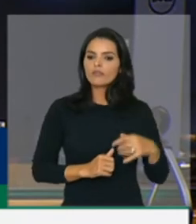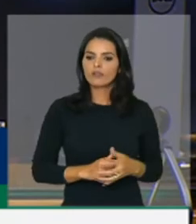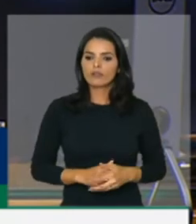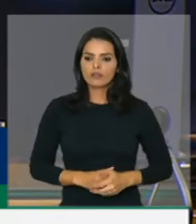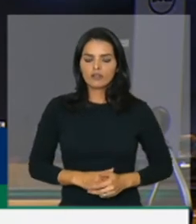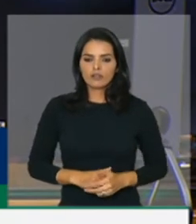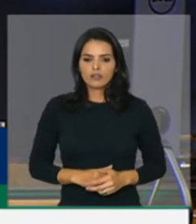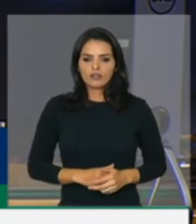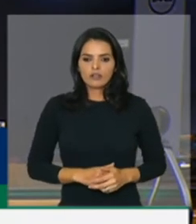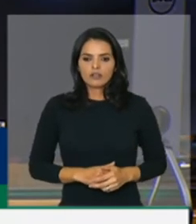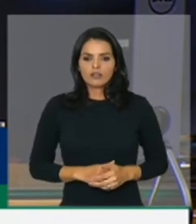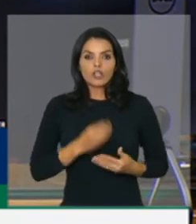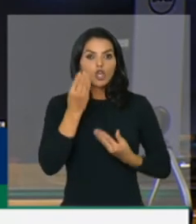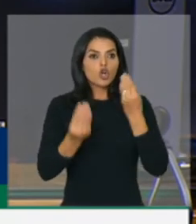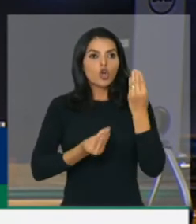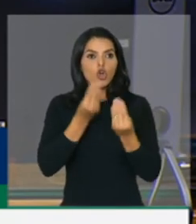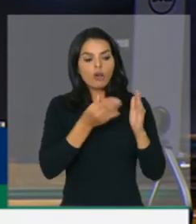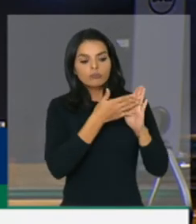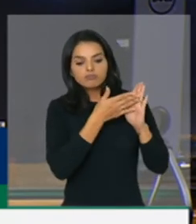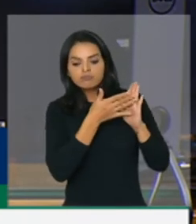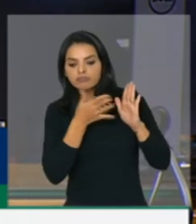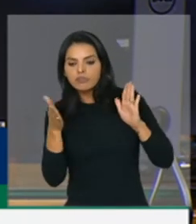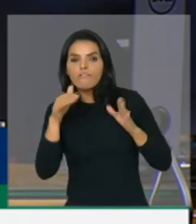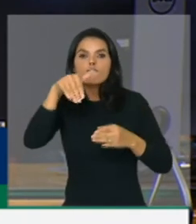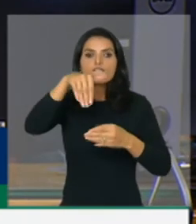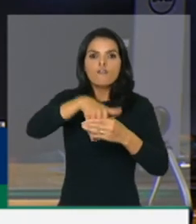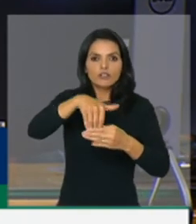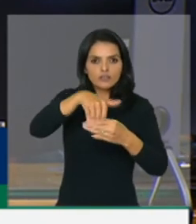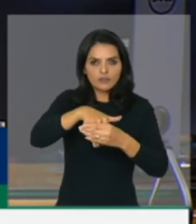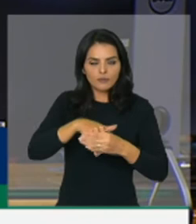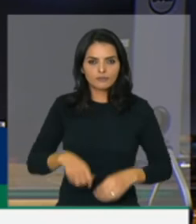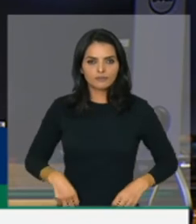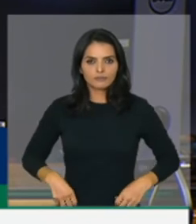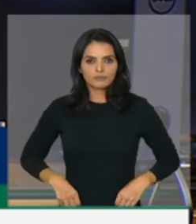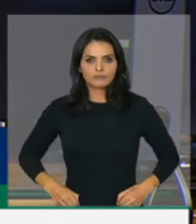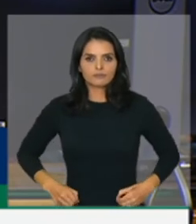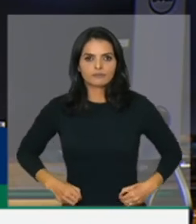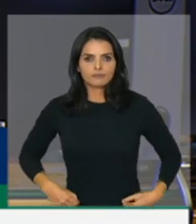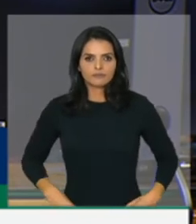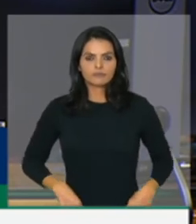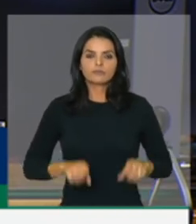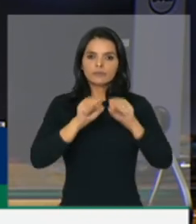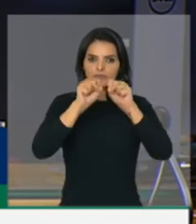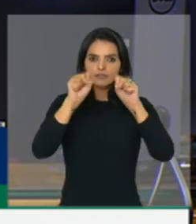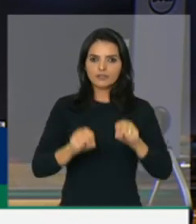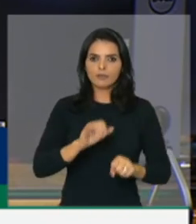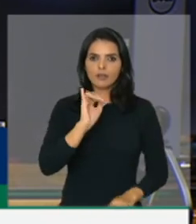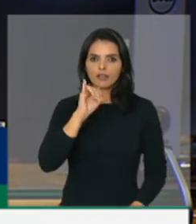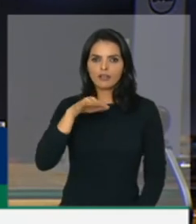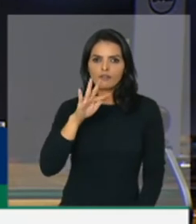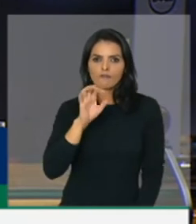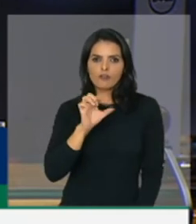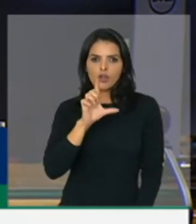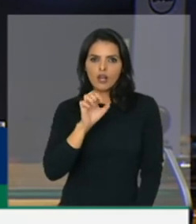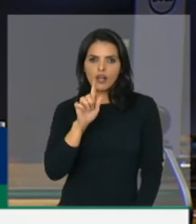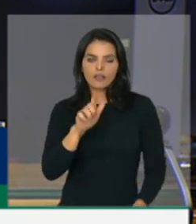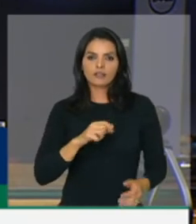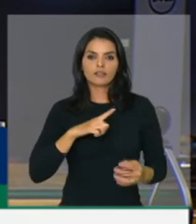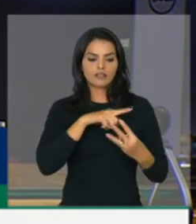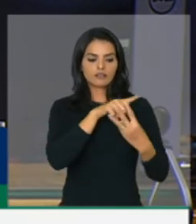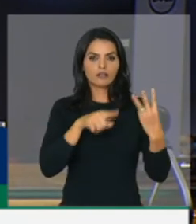Esclarecimentos sobre o processo de votação. A votação será realizada pelo sistema Infoleg. São três